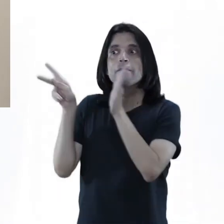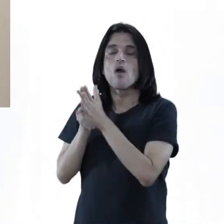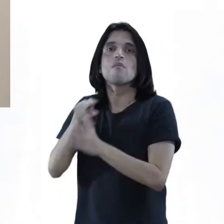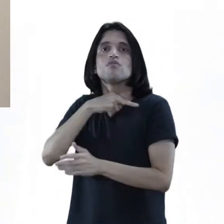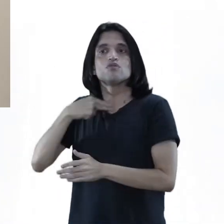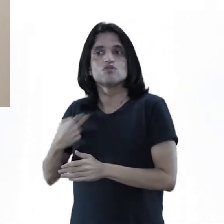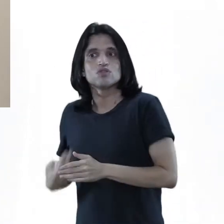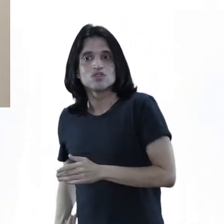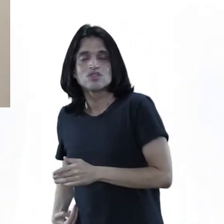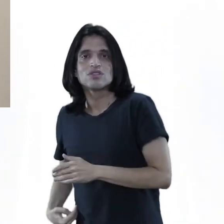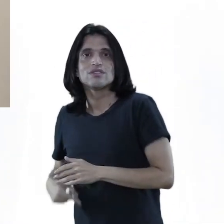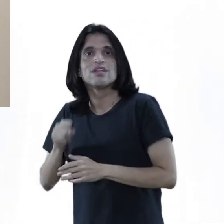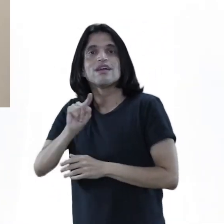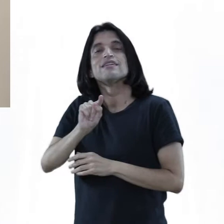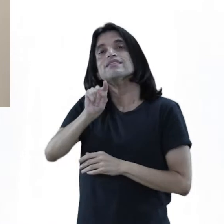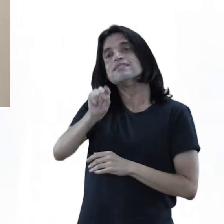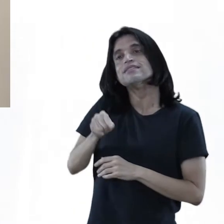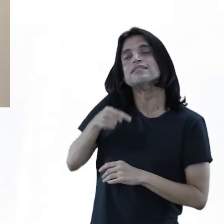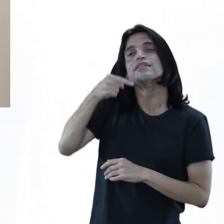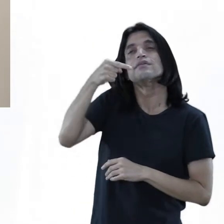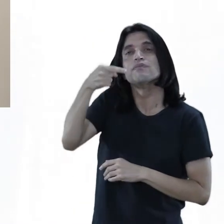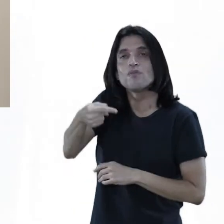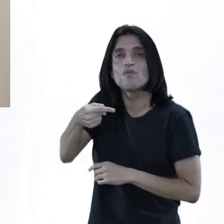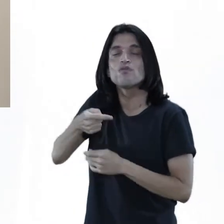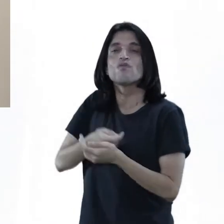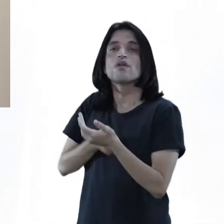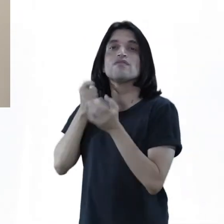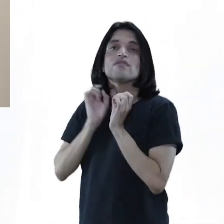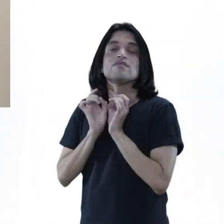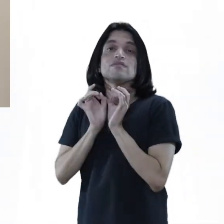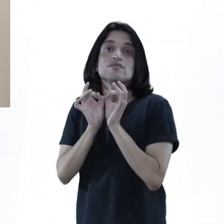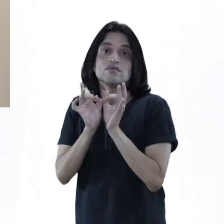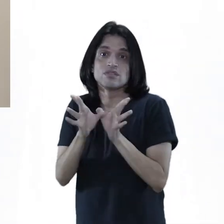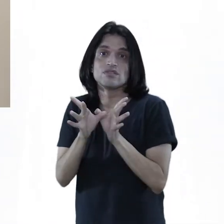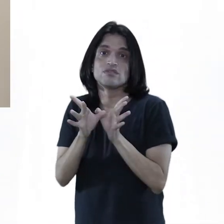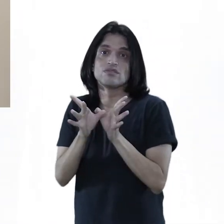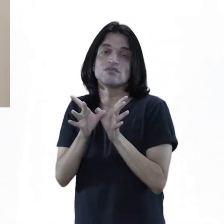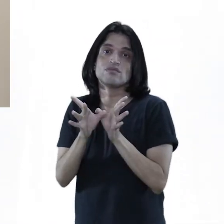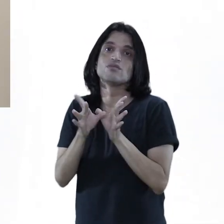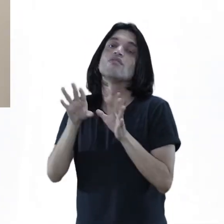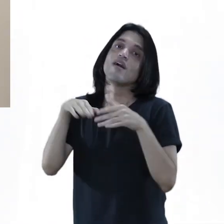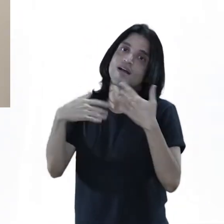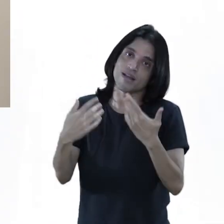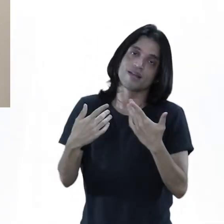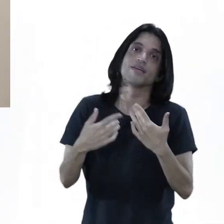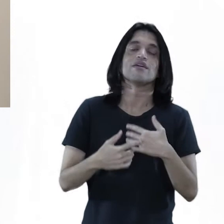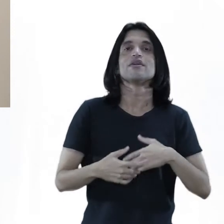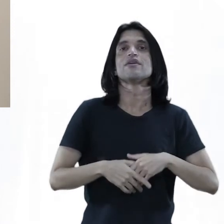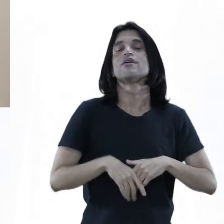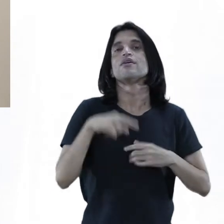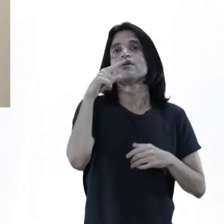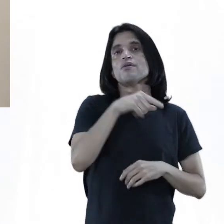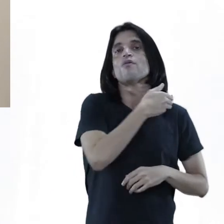Donald Trump não deixou esse aplicativo crescer, no país. Isso mostra um pouquinho do